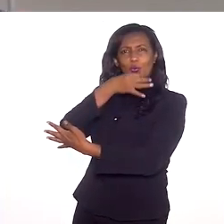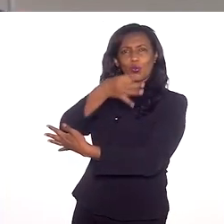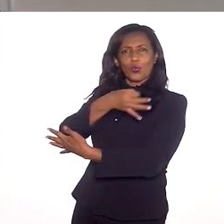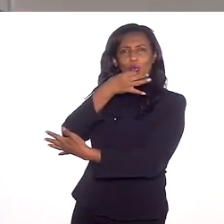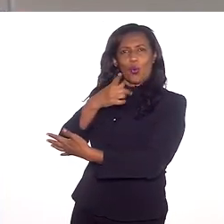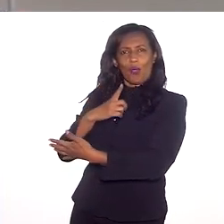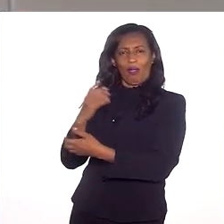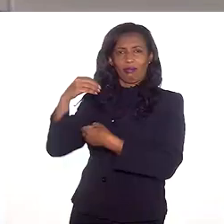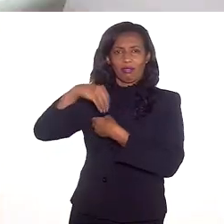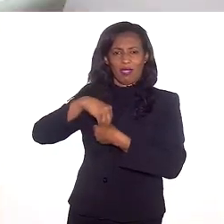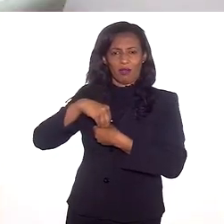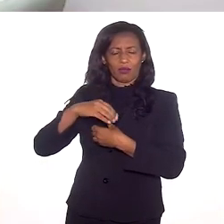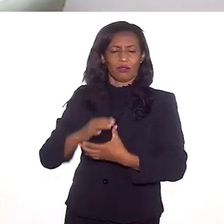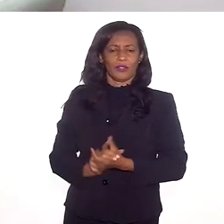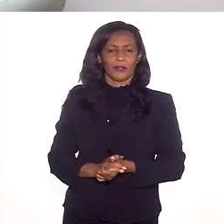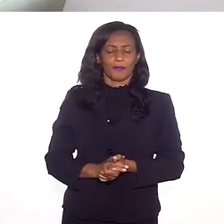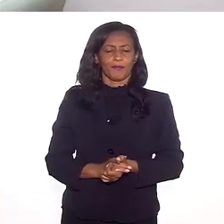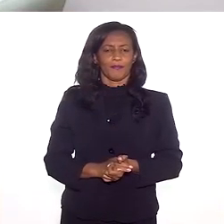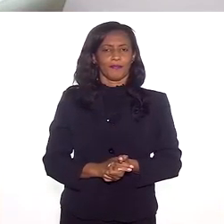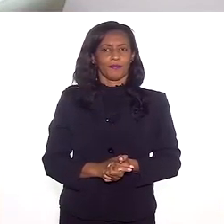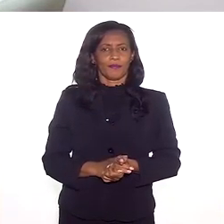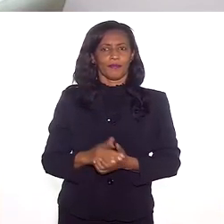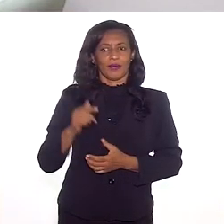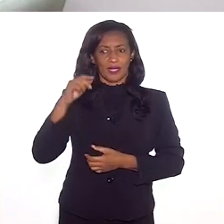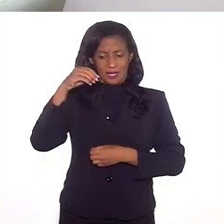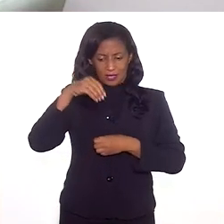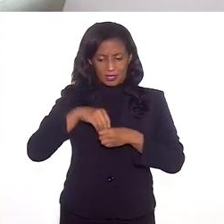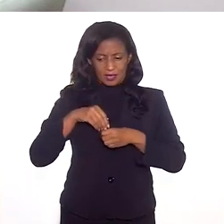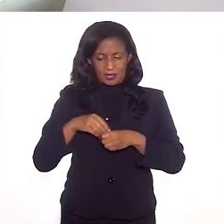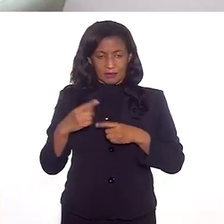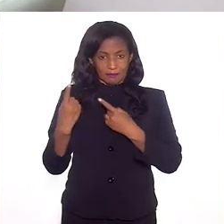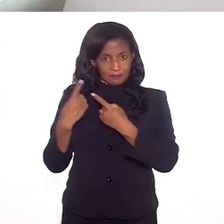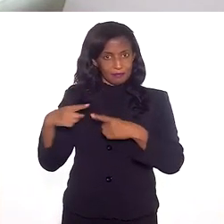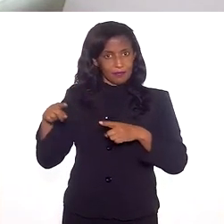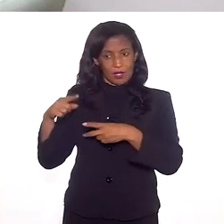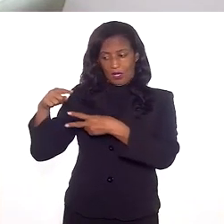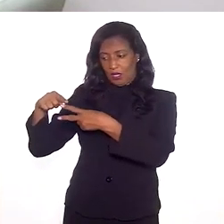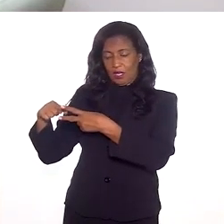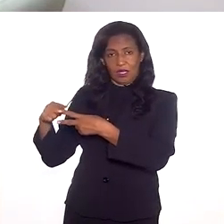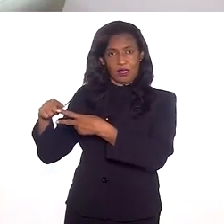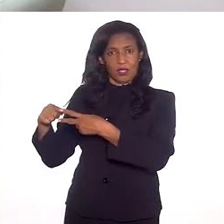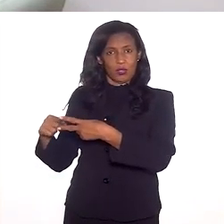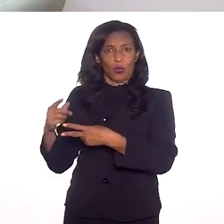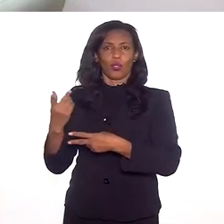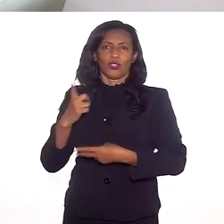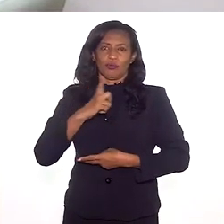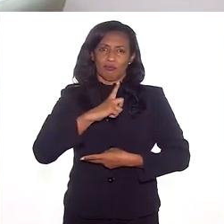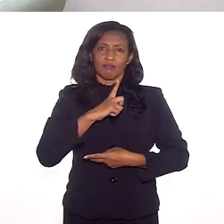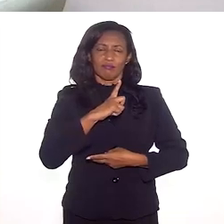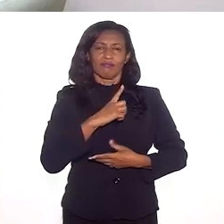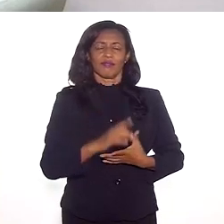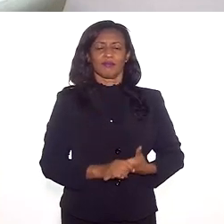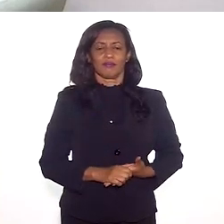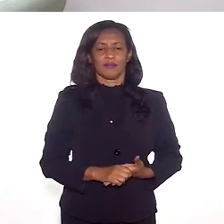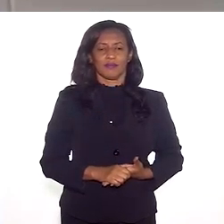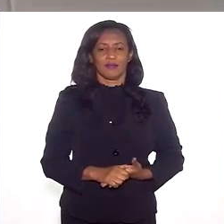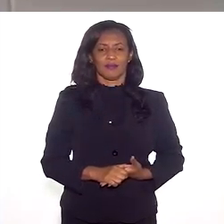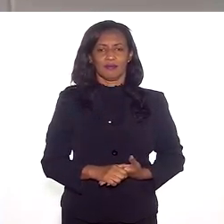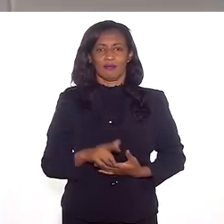sonora que nós temos aqui dentro. E esse duo da Lívia Nestrovski e do Fred Ferreira, ele atende exatamente esses quesitos,